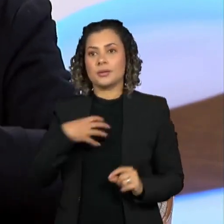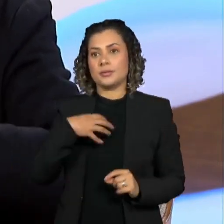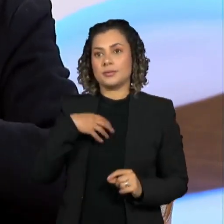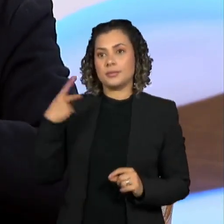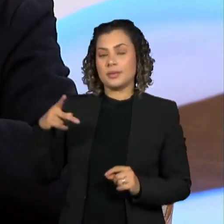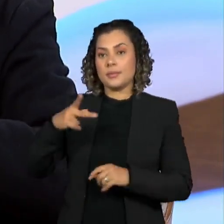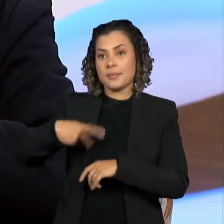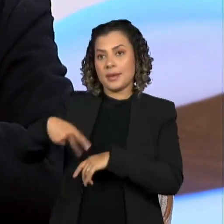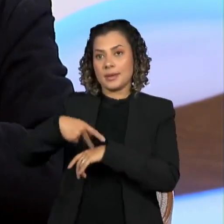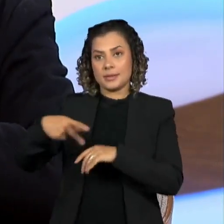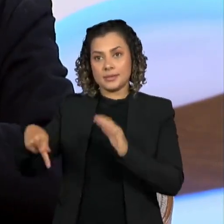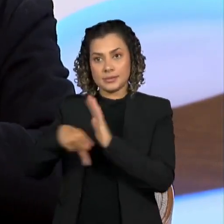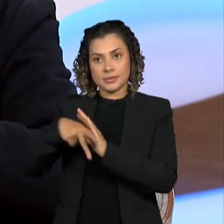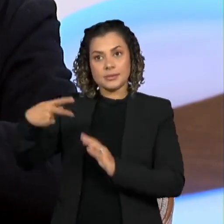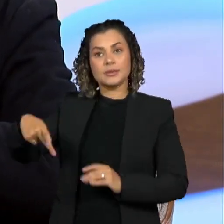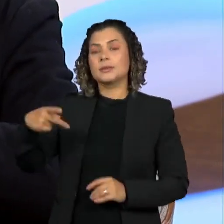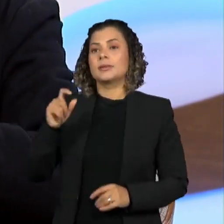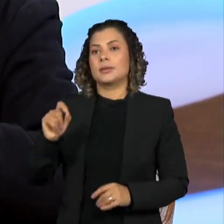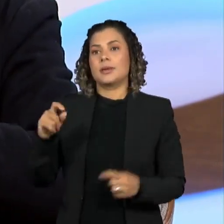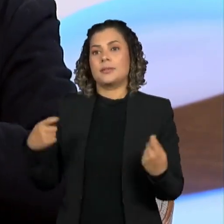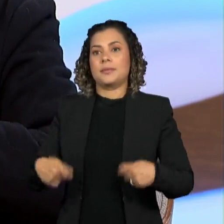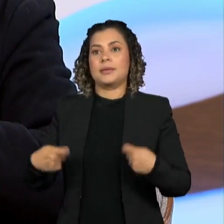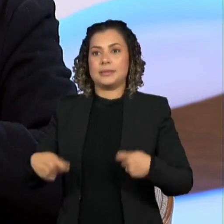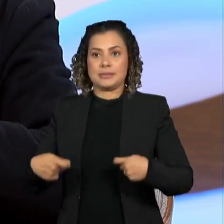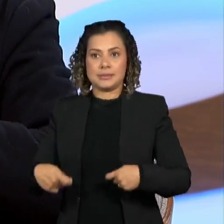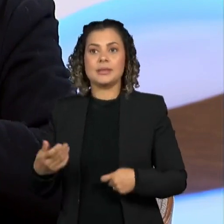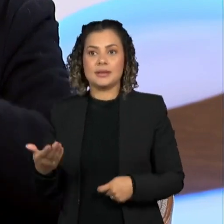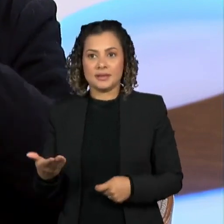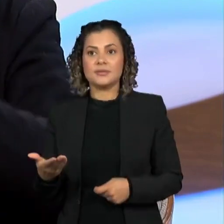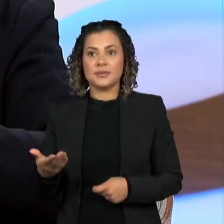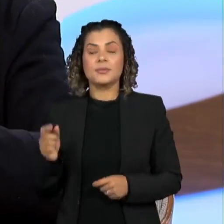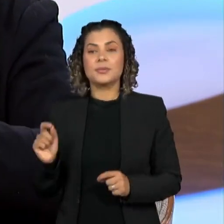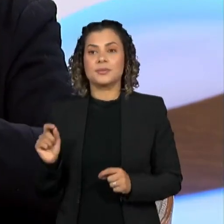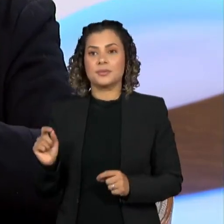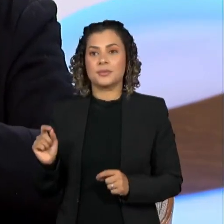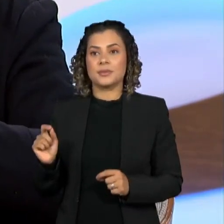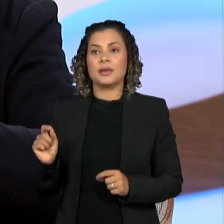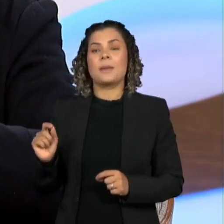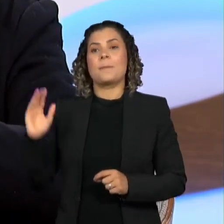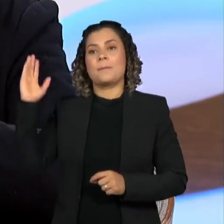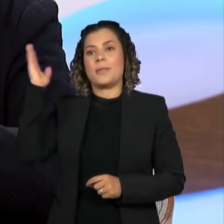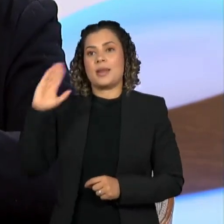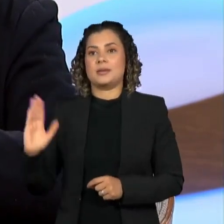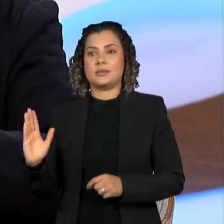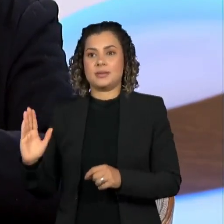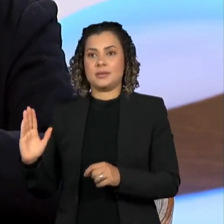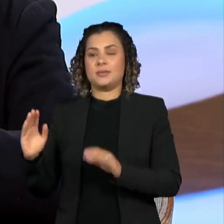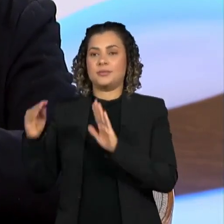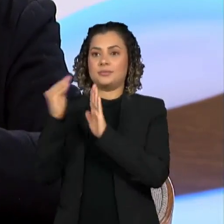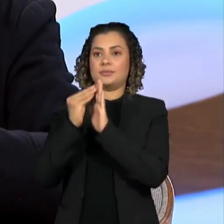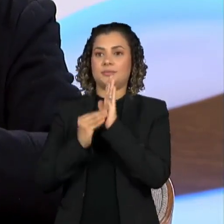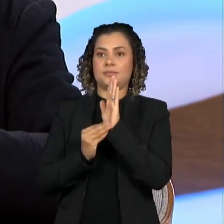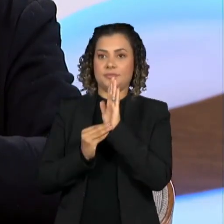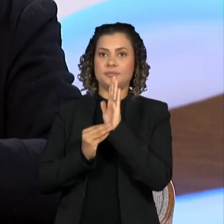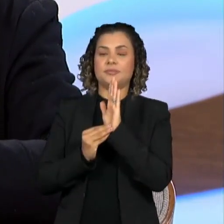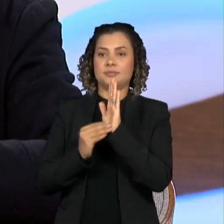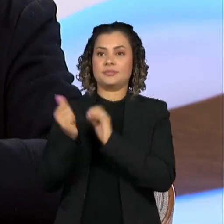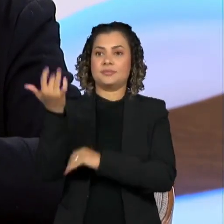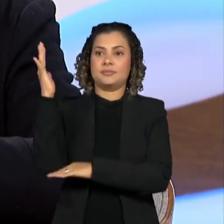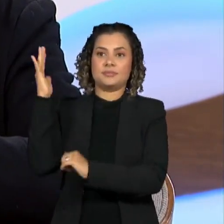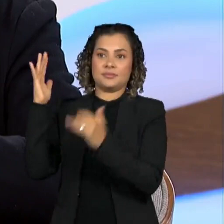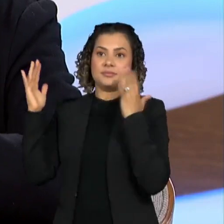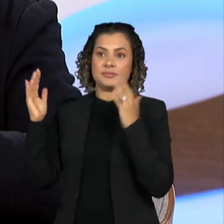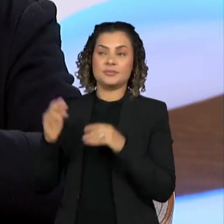defesa do país é precisava ser feita pela presença de brasileiros na mata